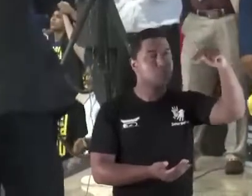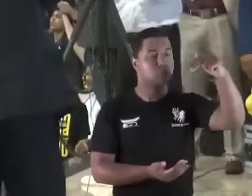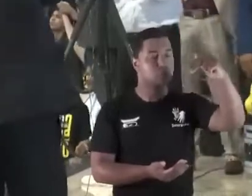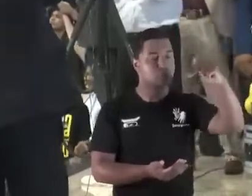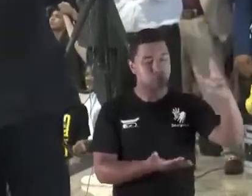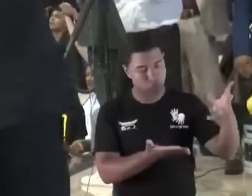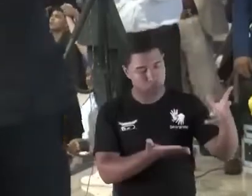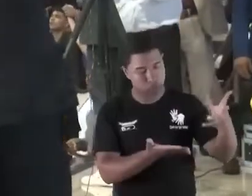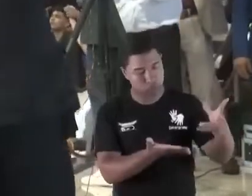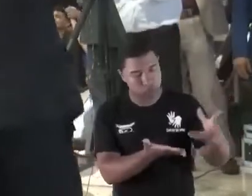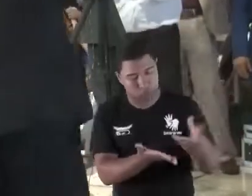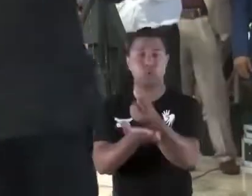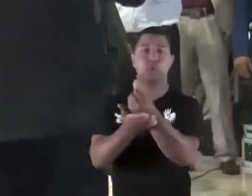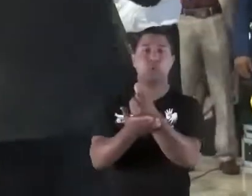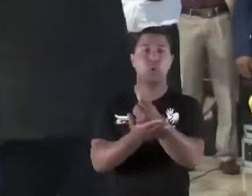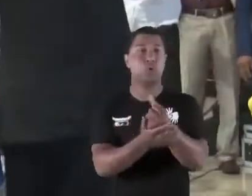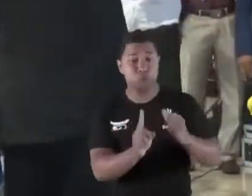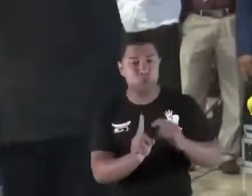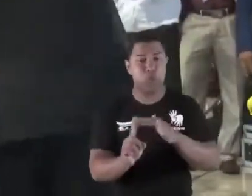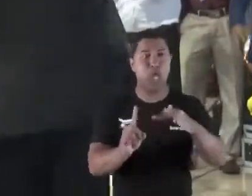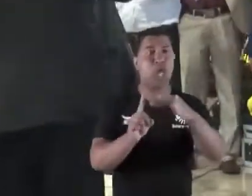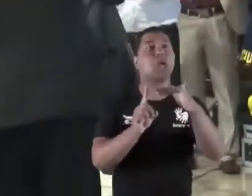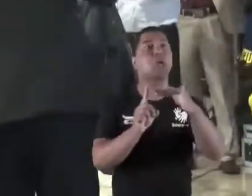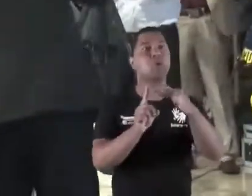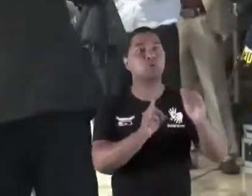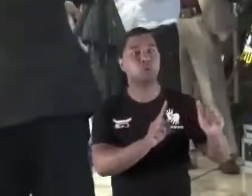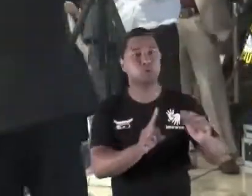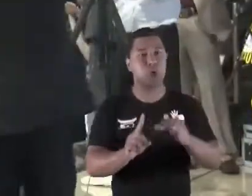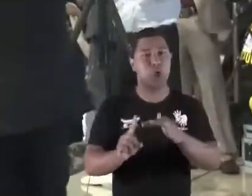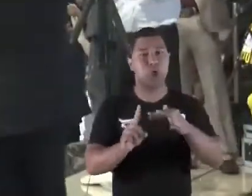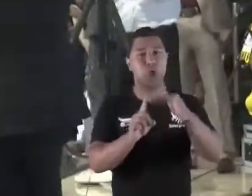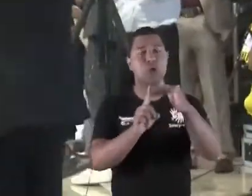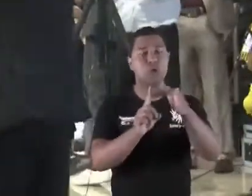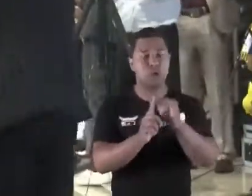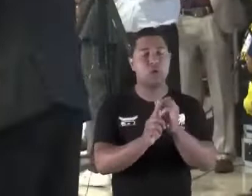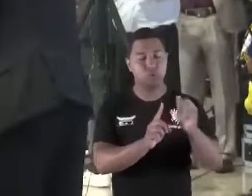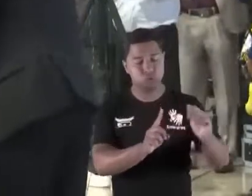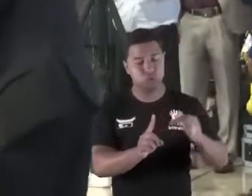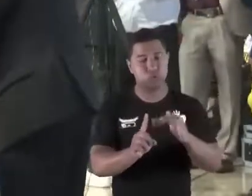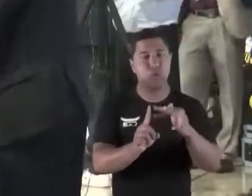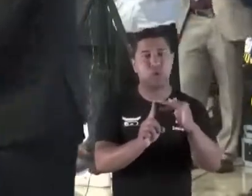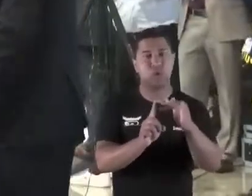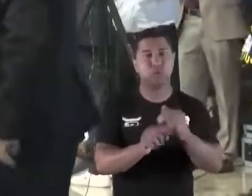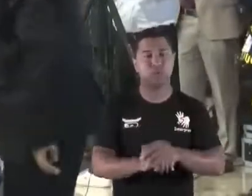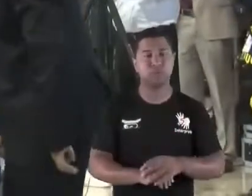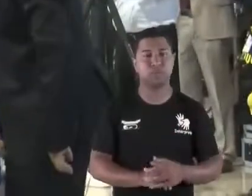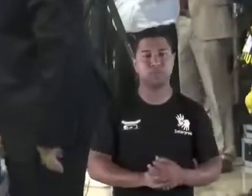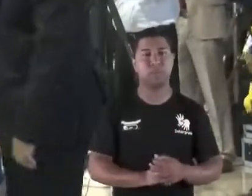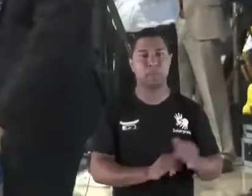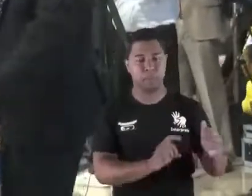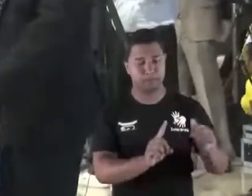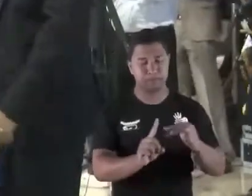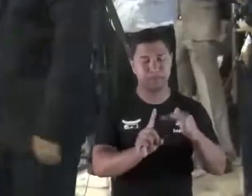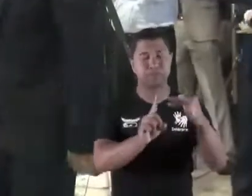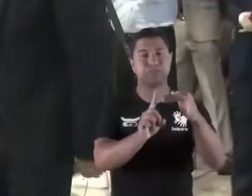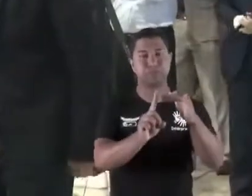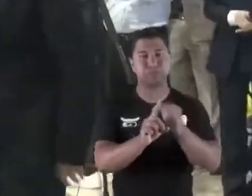arrebatados cheio, cheio, cheio,